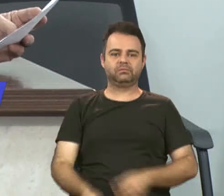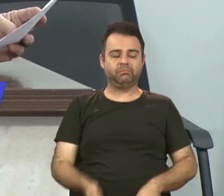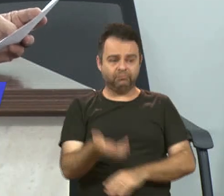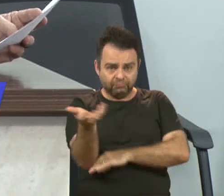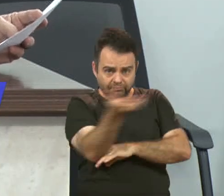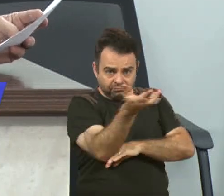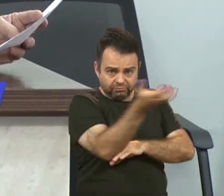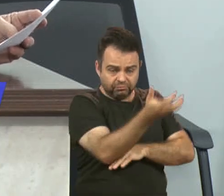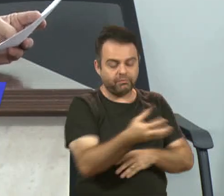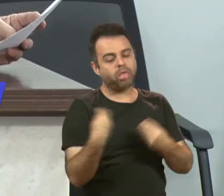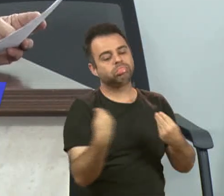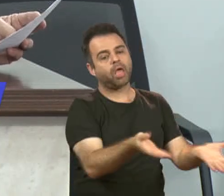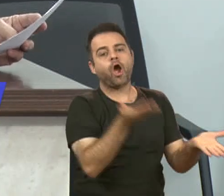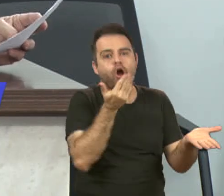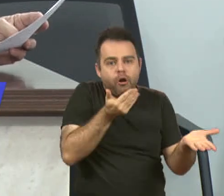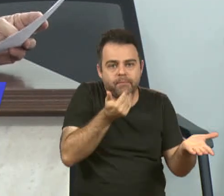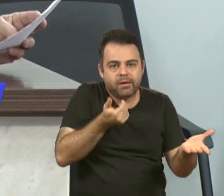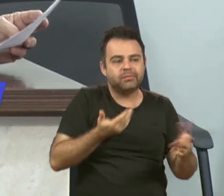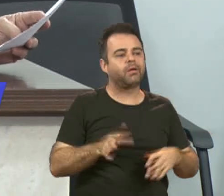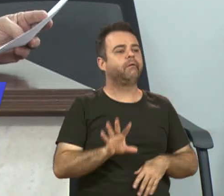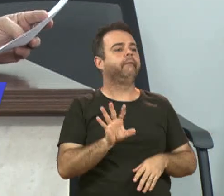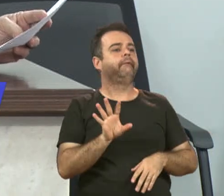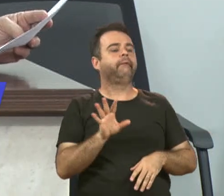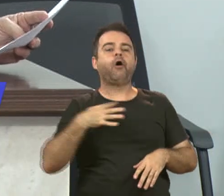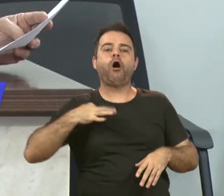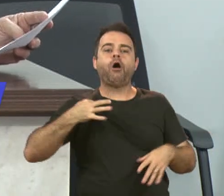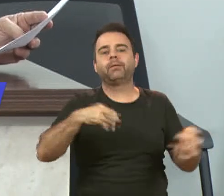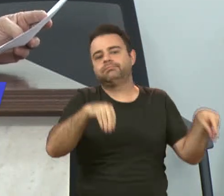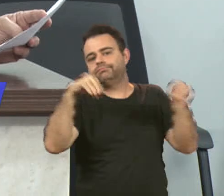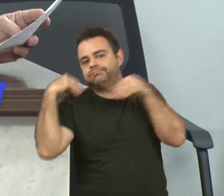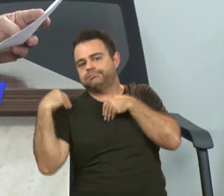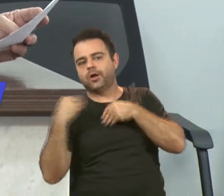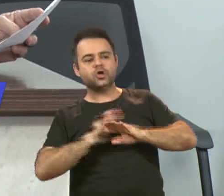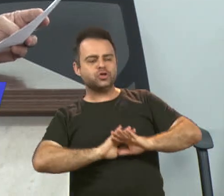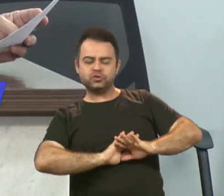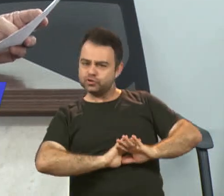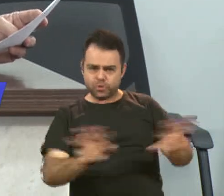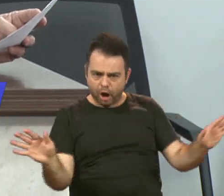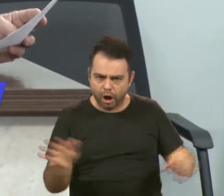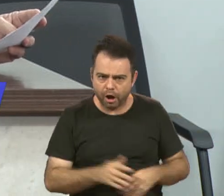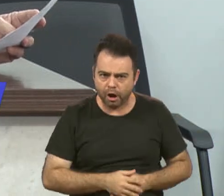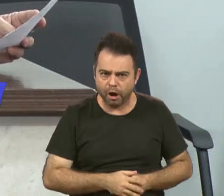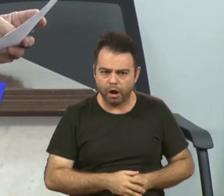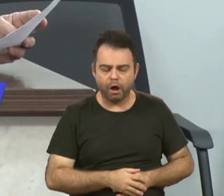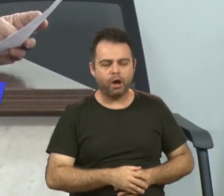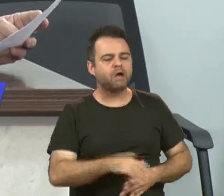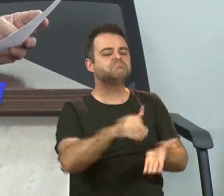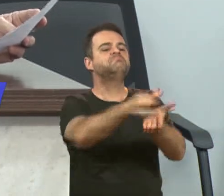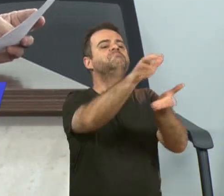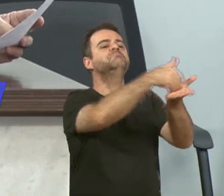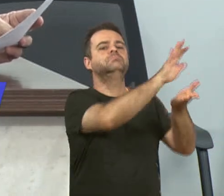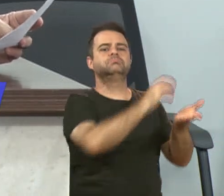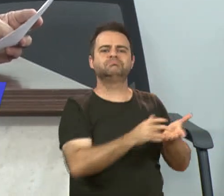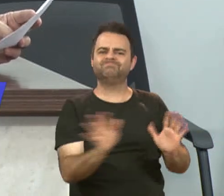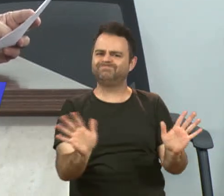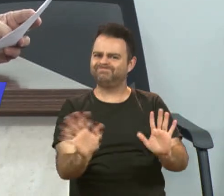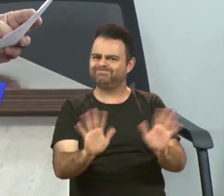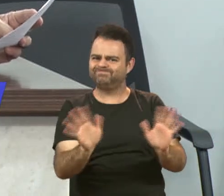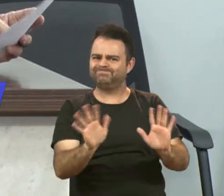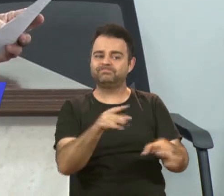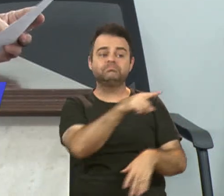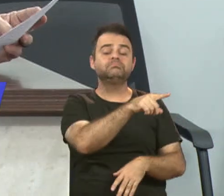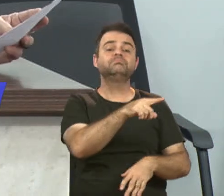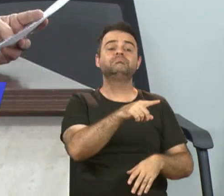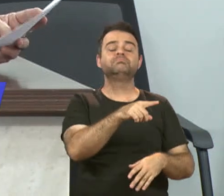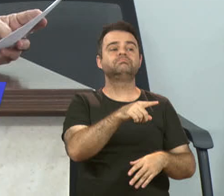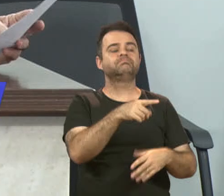e cobertor, e nem ser tirada do lugar que ela está, muito menos. Ela precisa de acesso à documentação, à saúde mental,